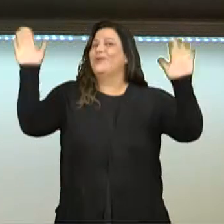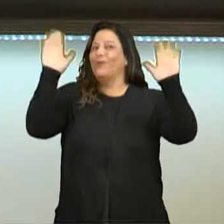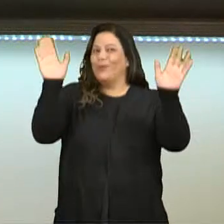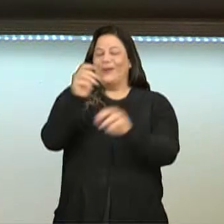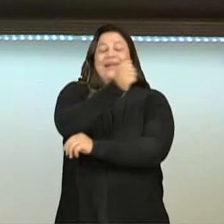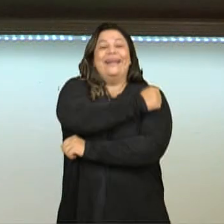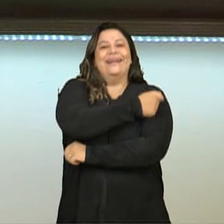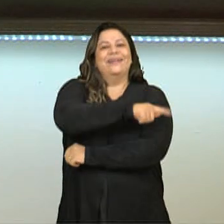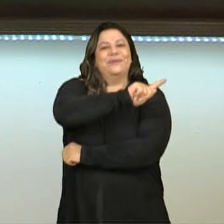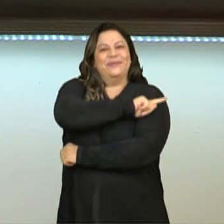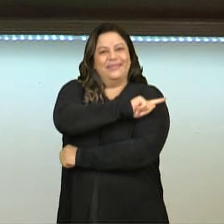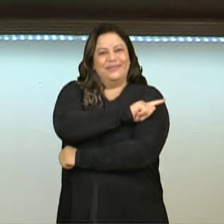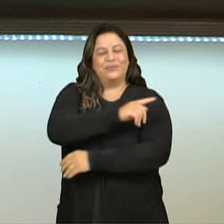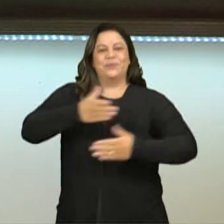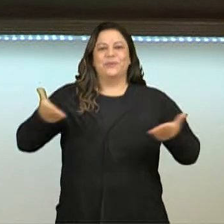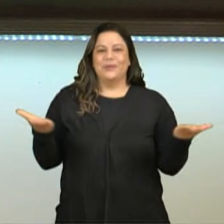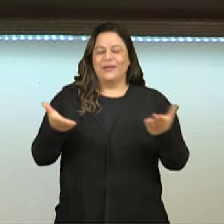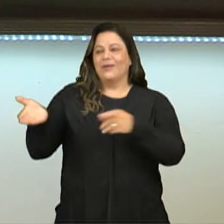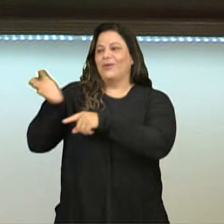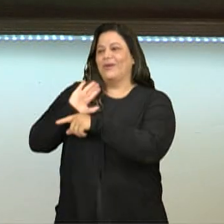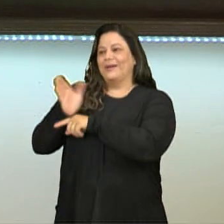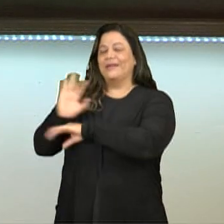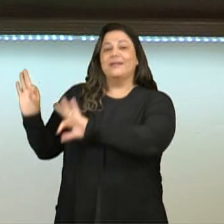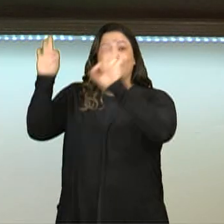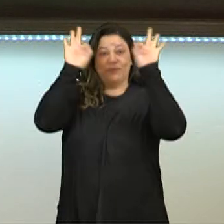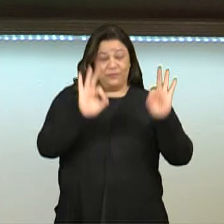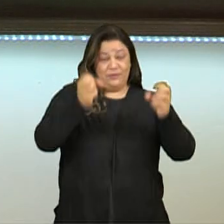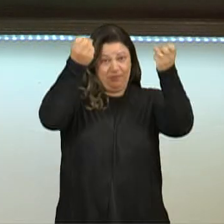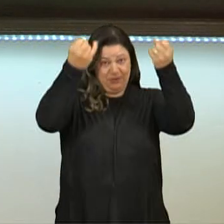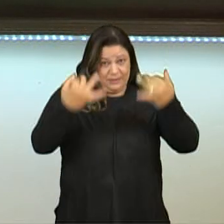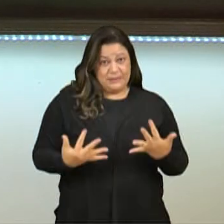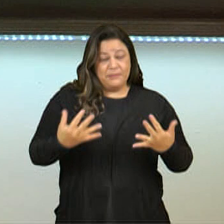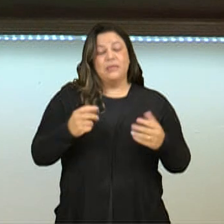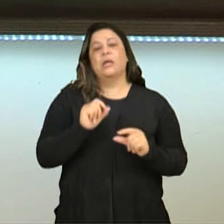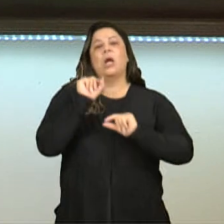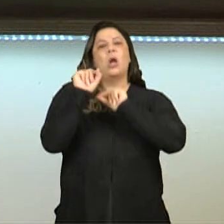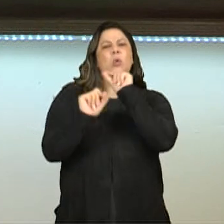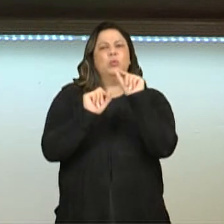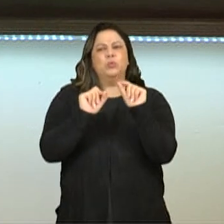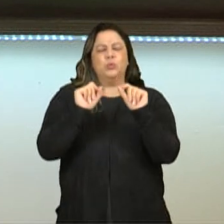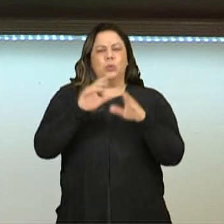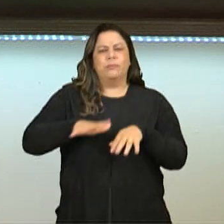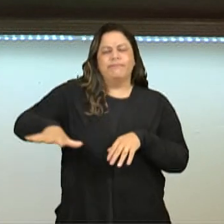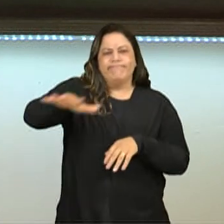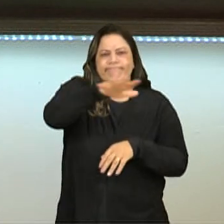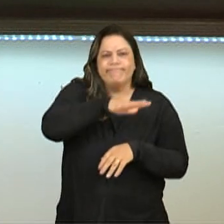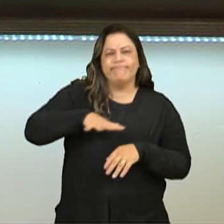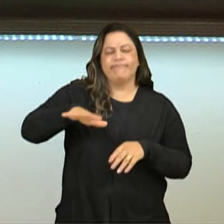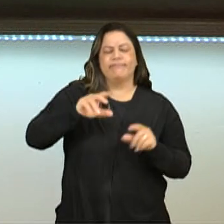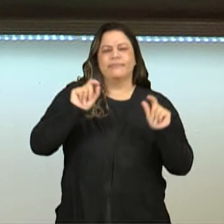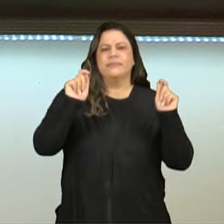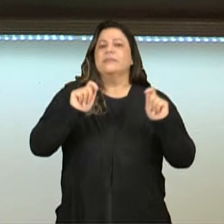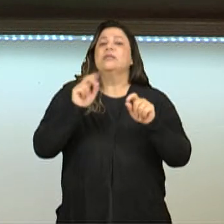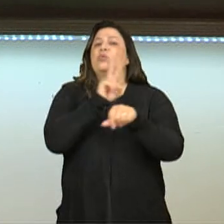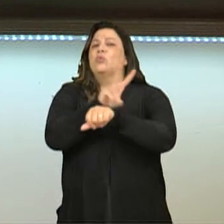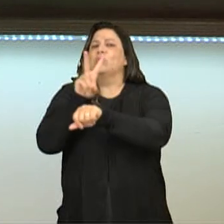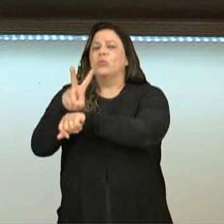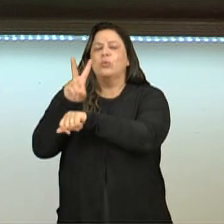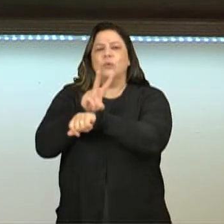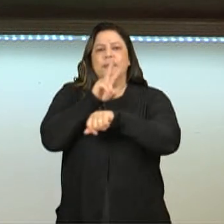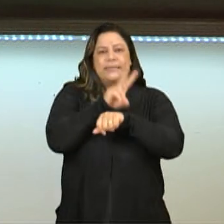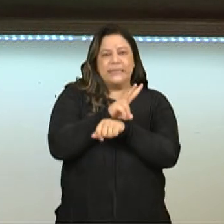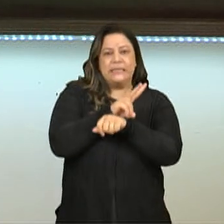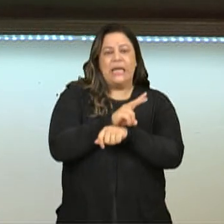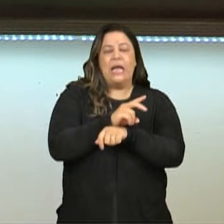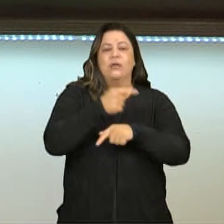Olá, estudantes do 7º ano. Neste vídeo vamos falar sobre o Sistema Nacional, as unidades de conservação